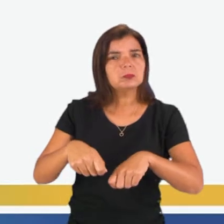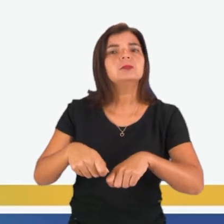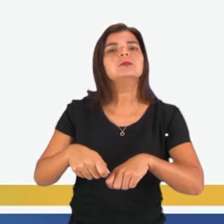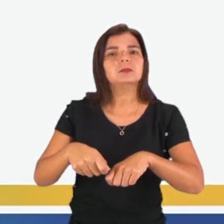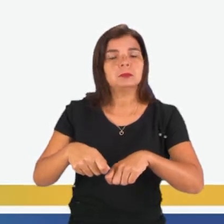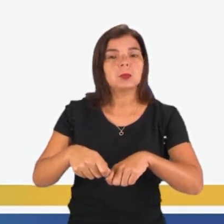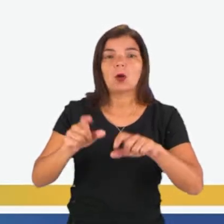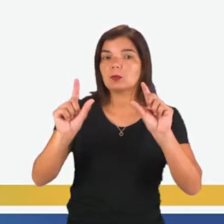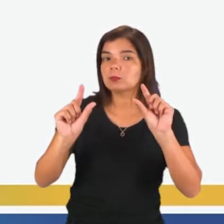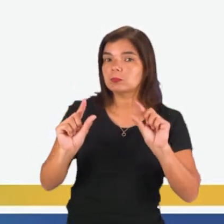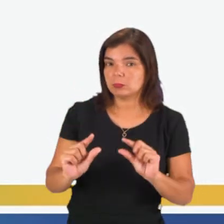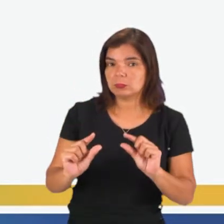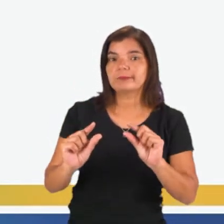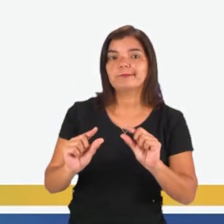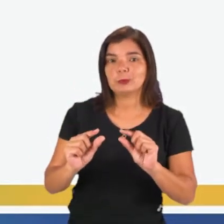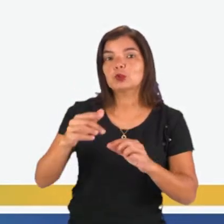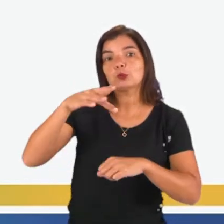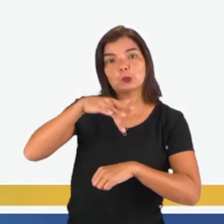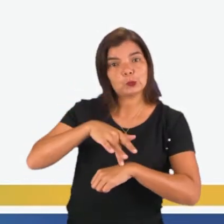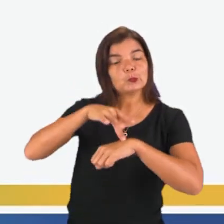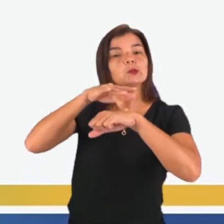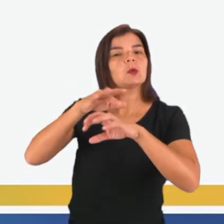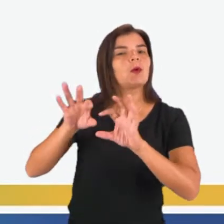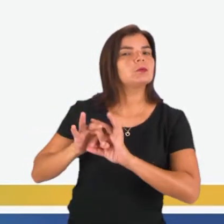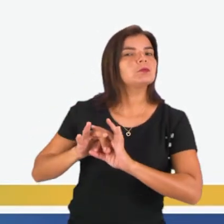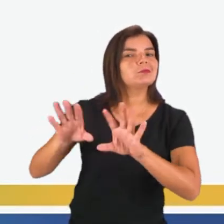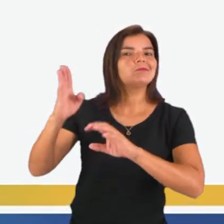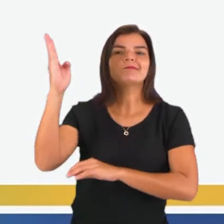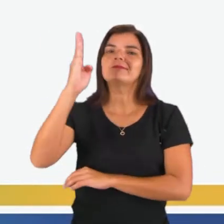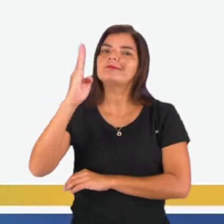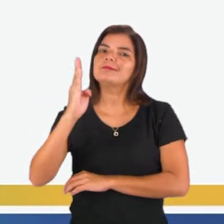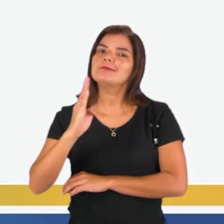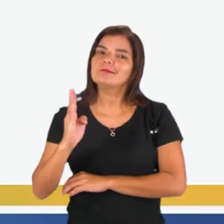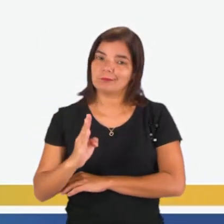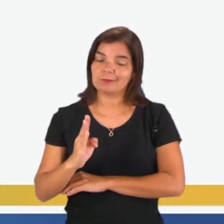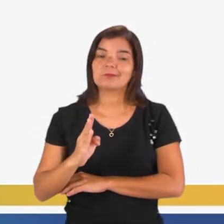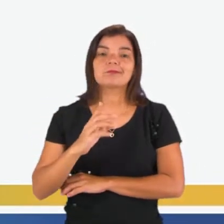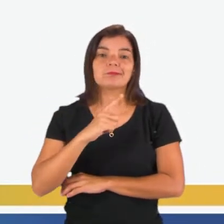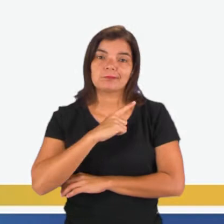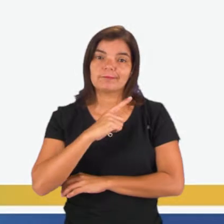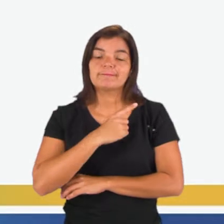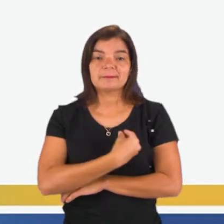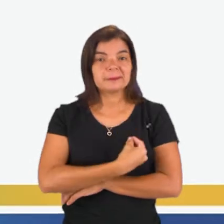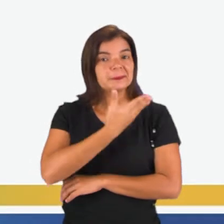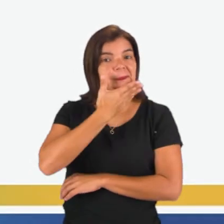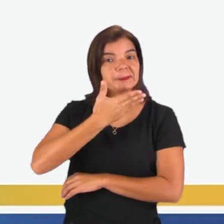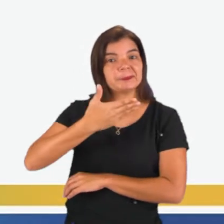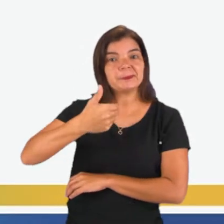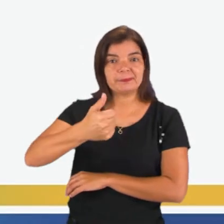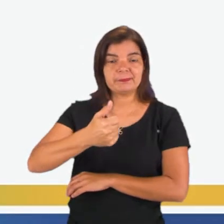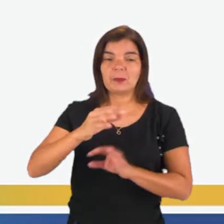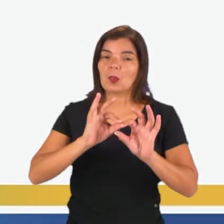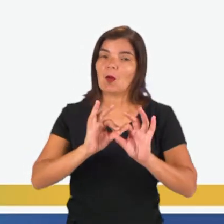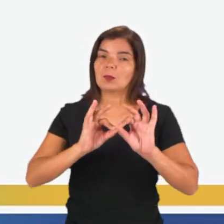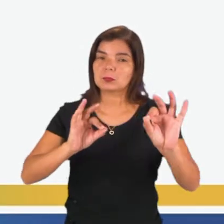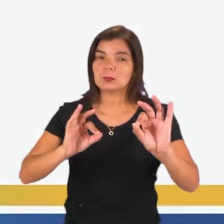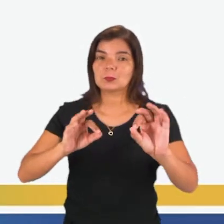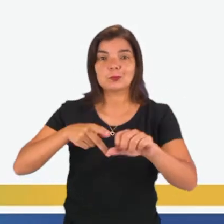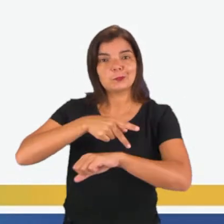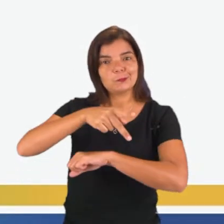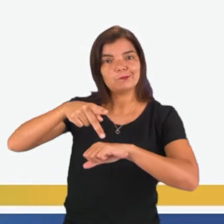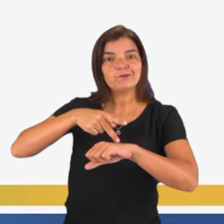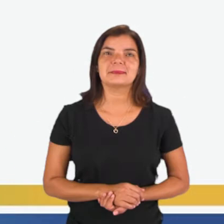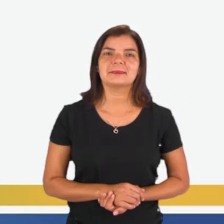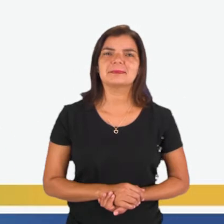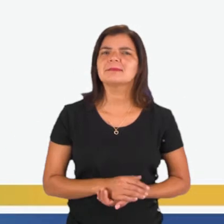possibilidades, mínima parcela, estão deixando o Brasil para terem vidas melhores longe da nação verde